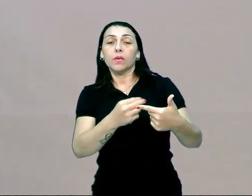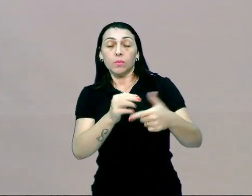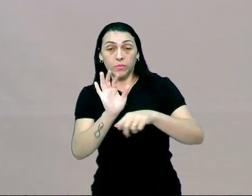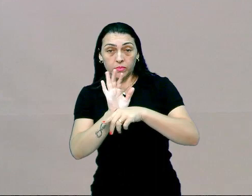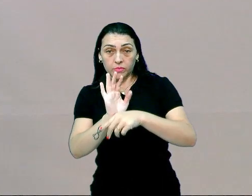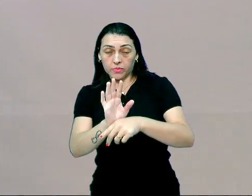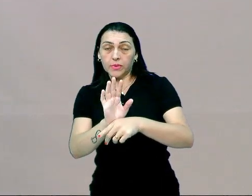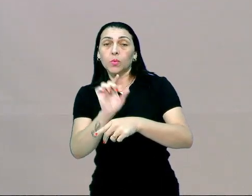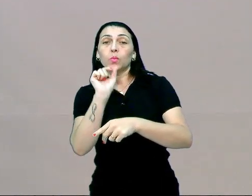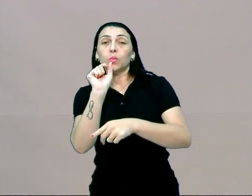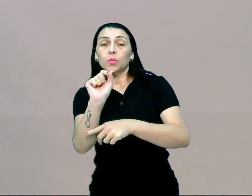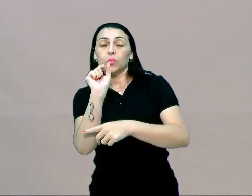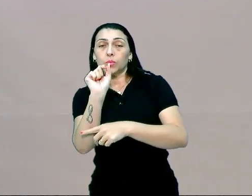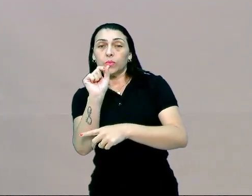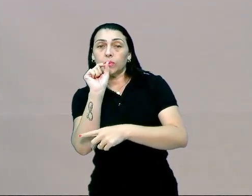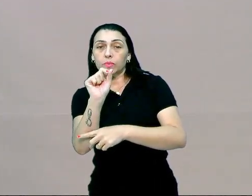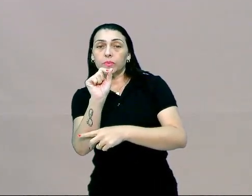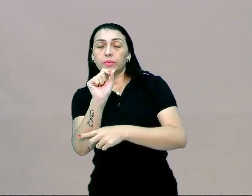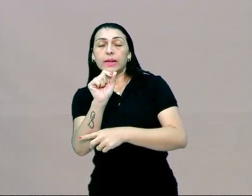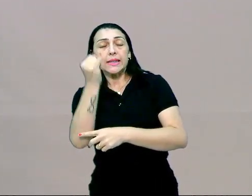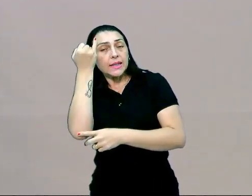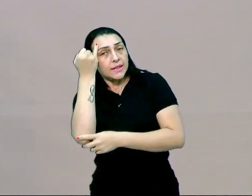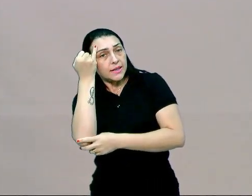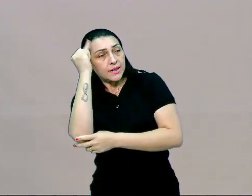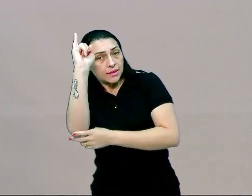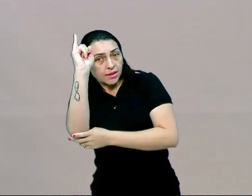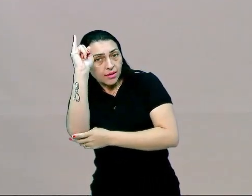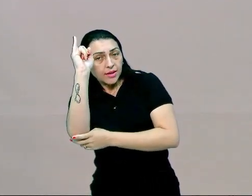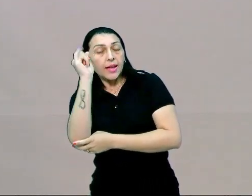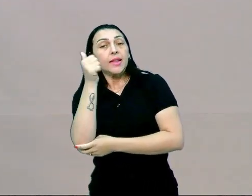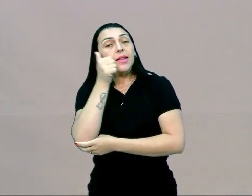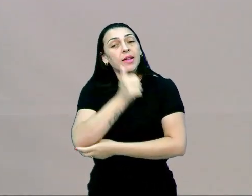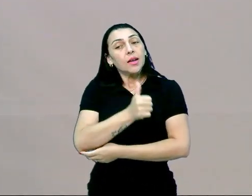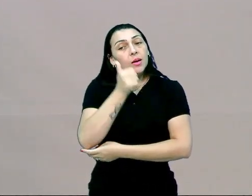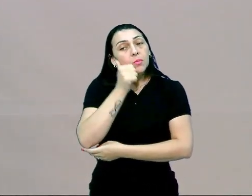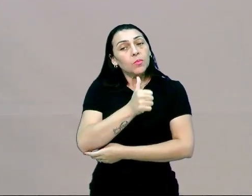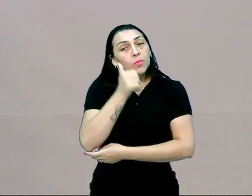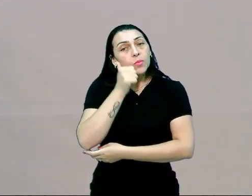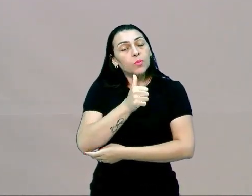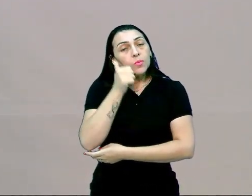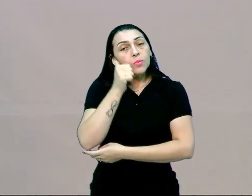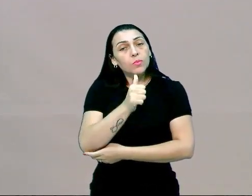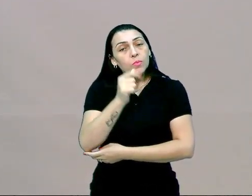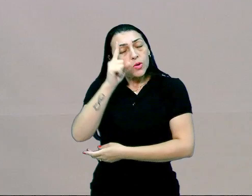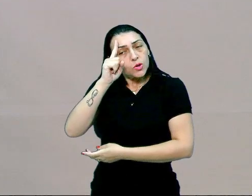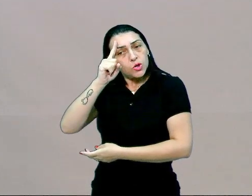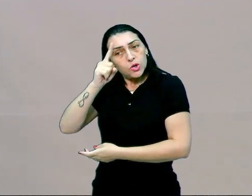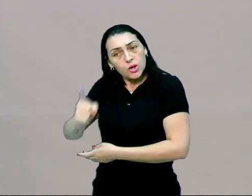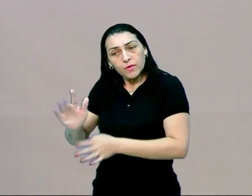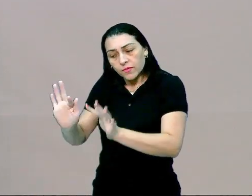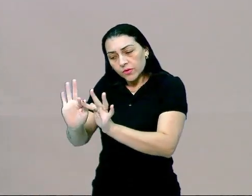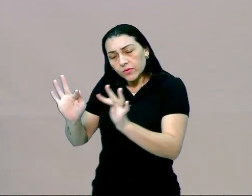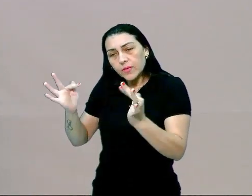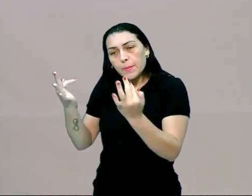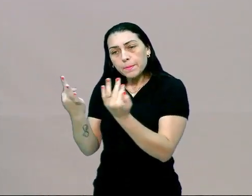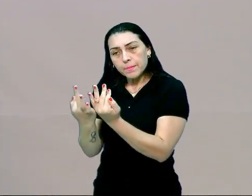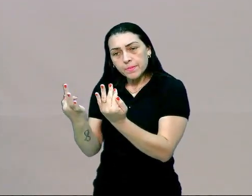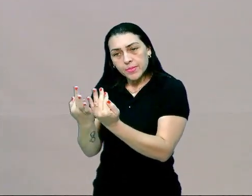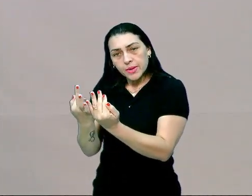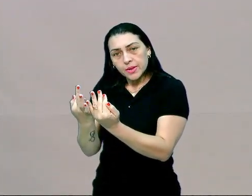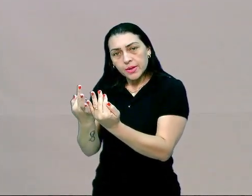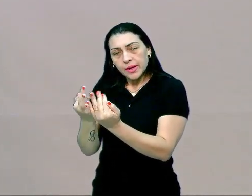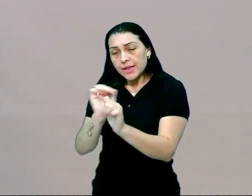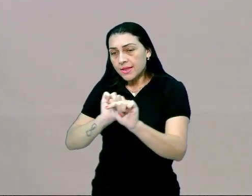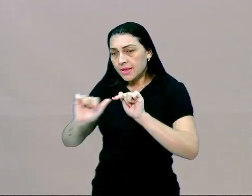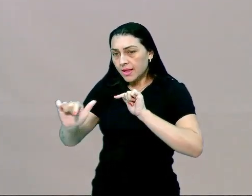reforçar essa questão e essa ideia da mulher enquanto chefe de família.